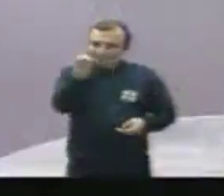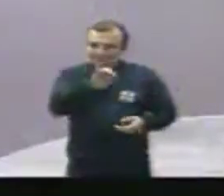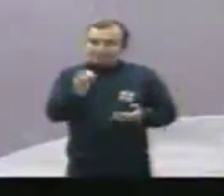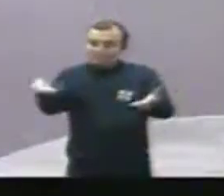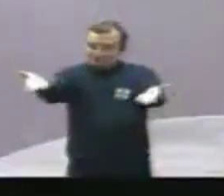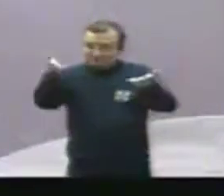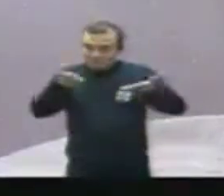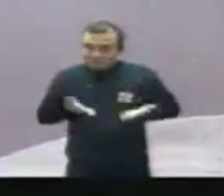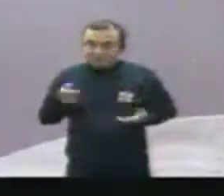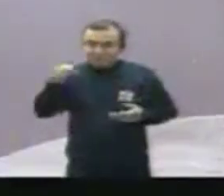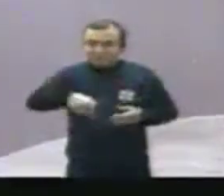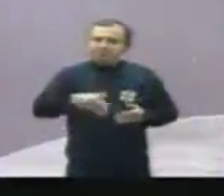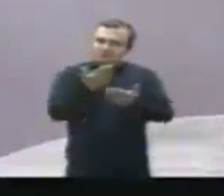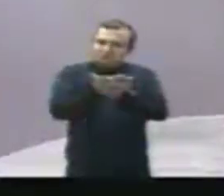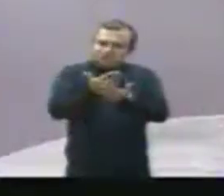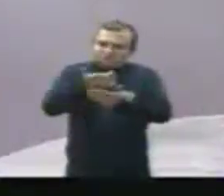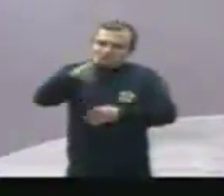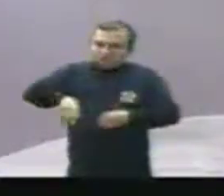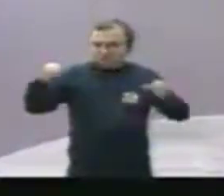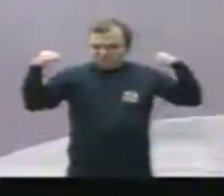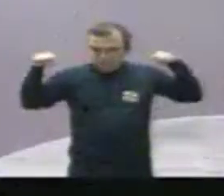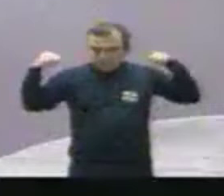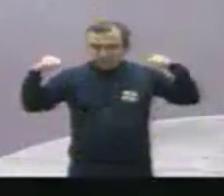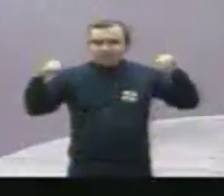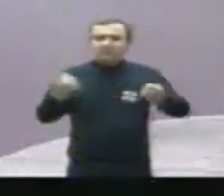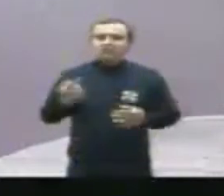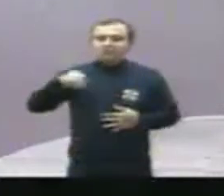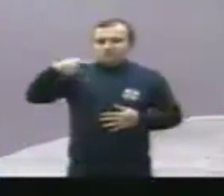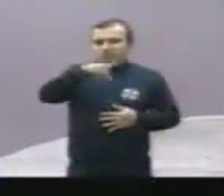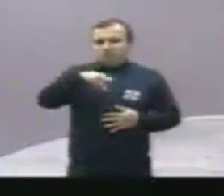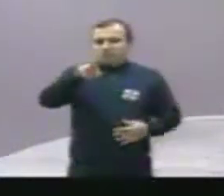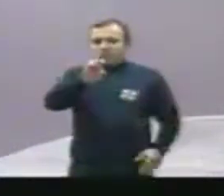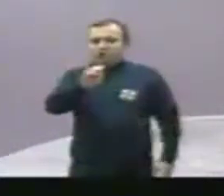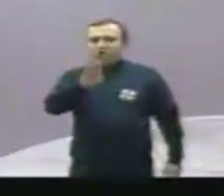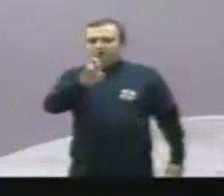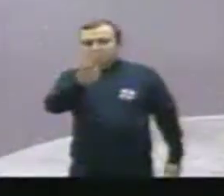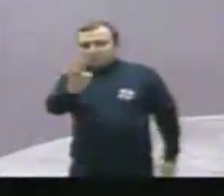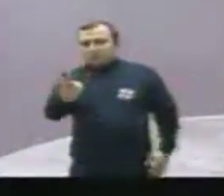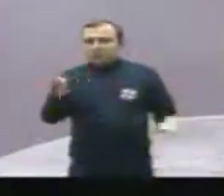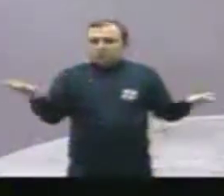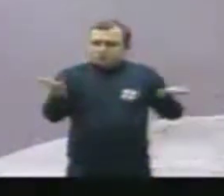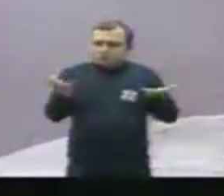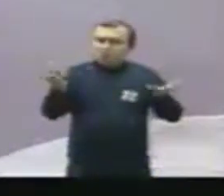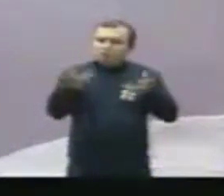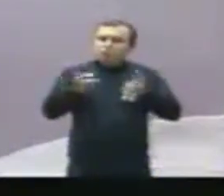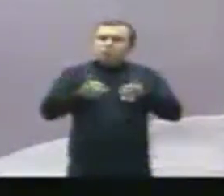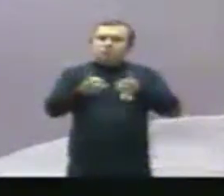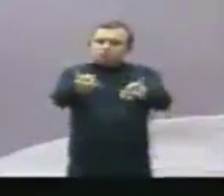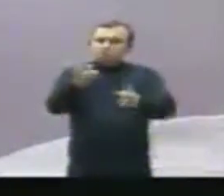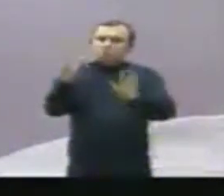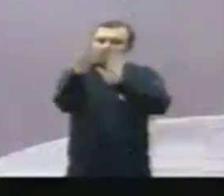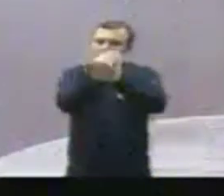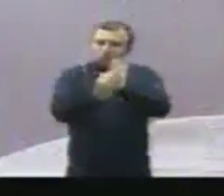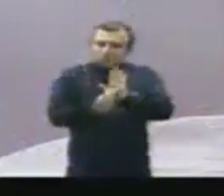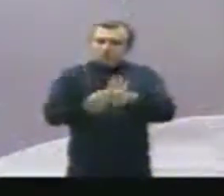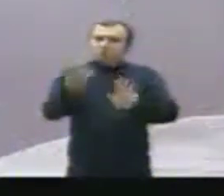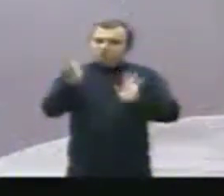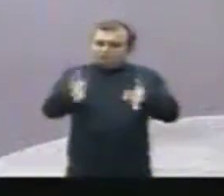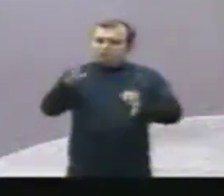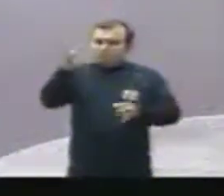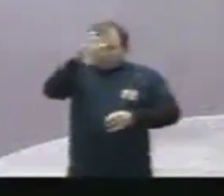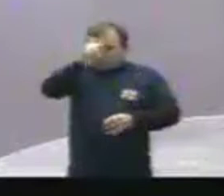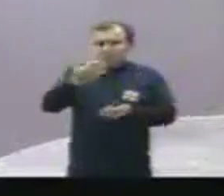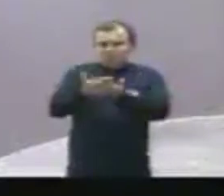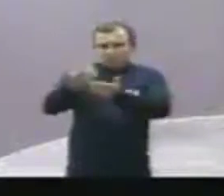Olá, sejam muito bem-vindos para mais uma aula de Educação Física. Eu sou o professor Robert e hoje eu quero continuar o conteúdo que nós já começamos na